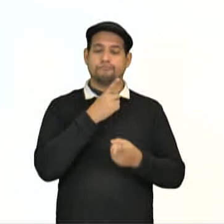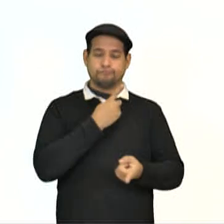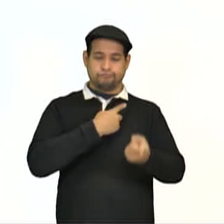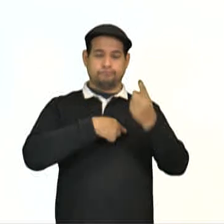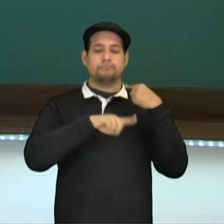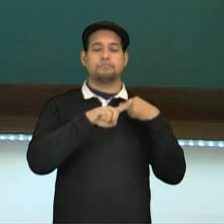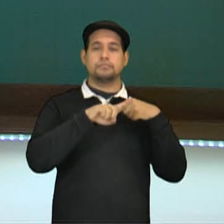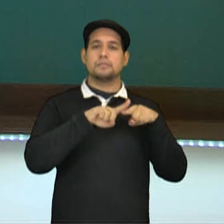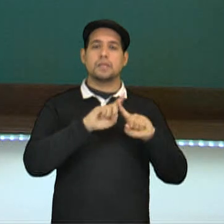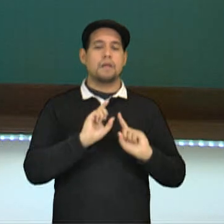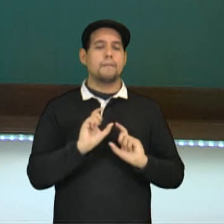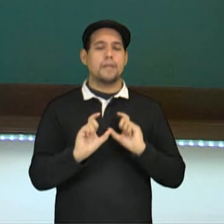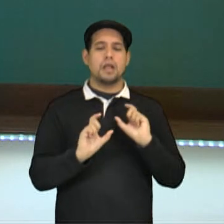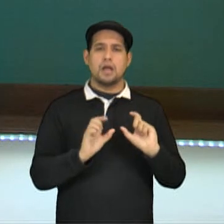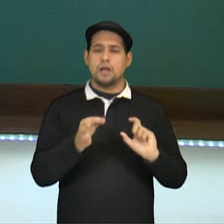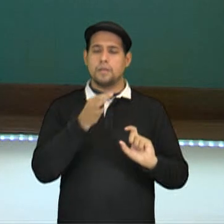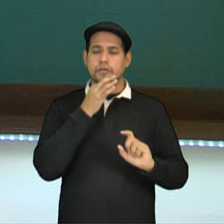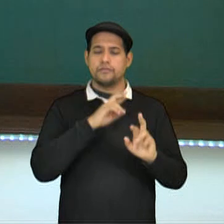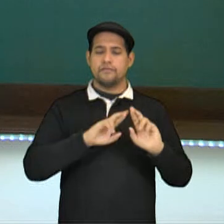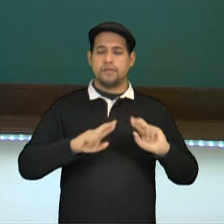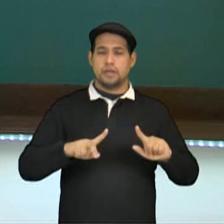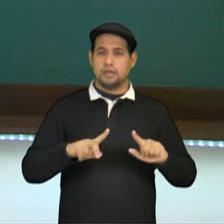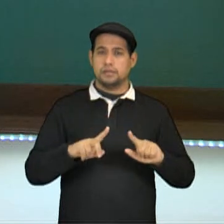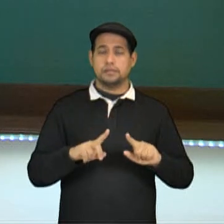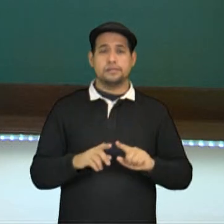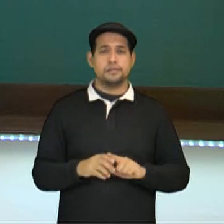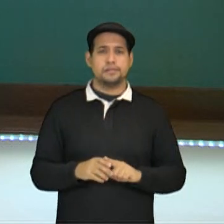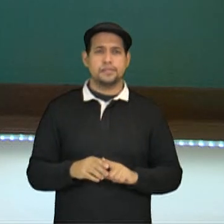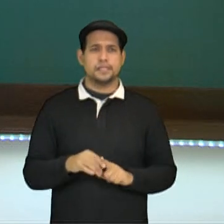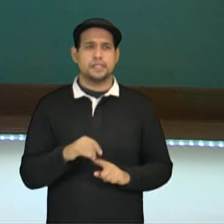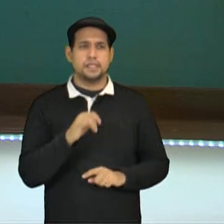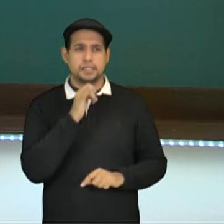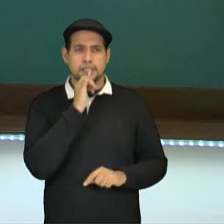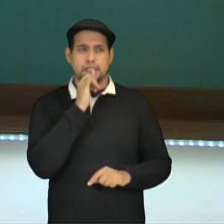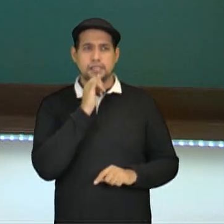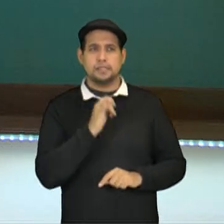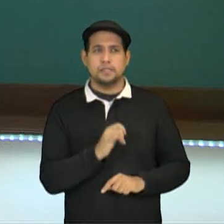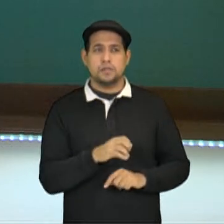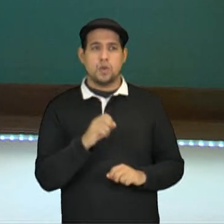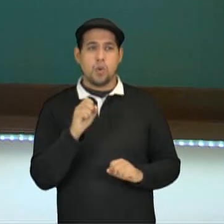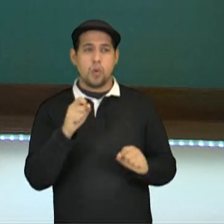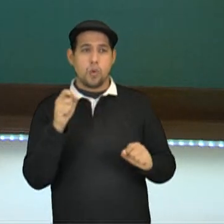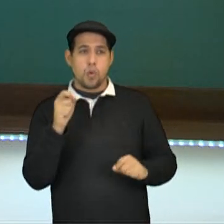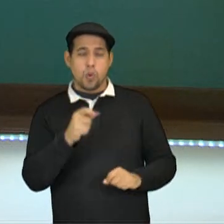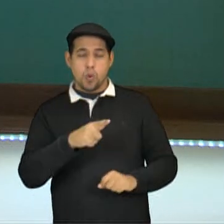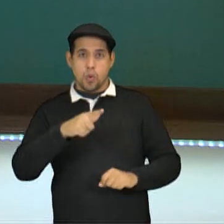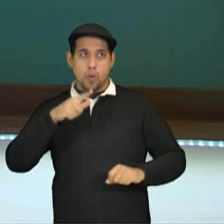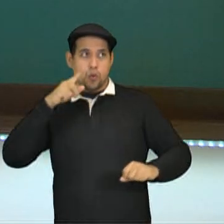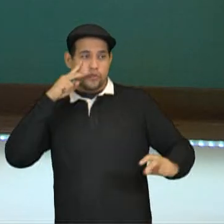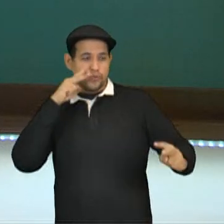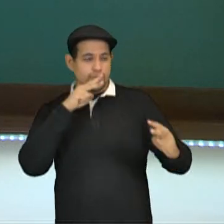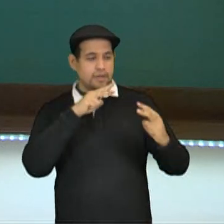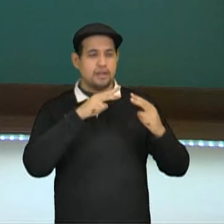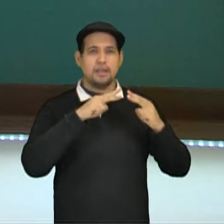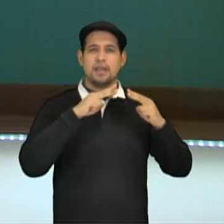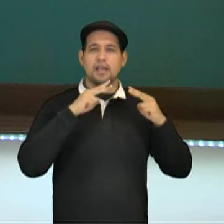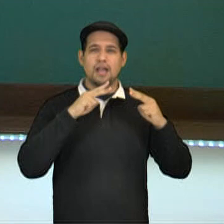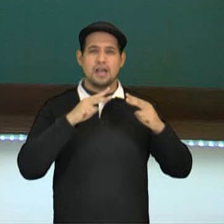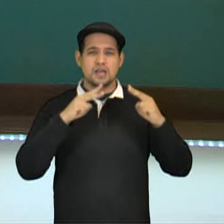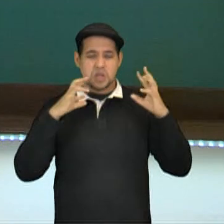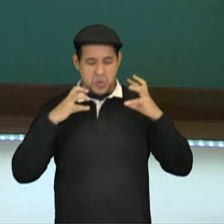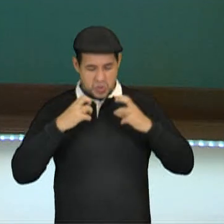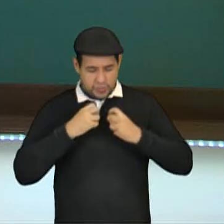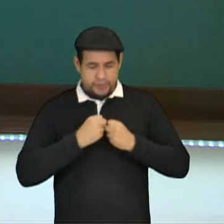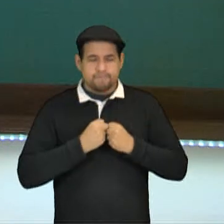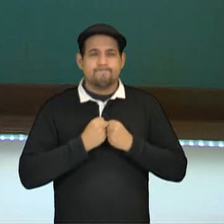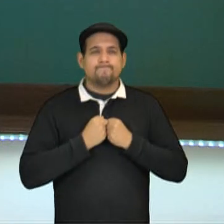Então, palavras de sentido contrário, por exemplo, com luz no olhar e trevas no peito. Veja ali que eu tenho 2